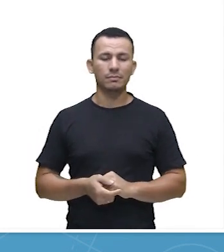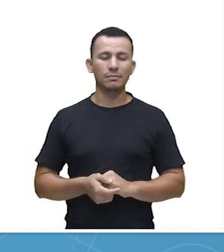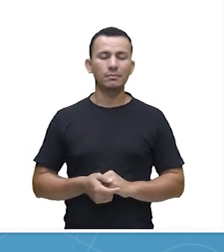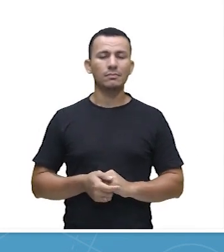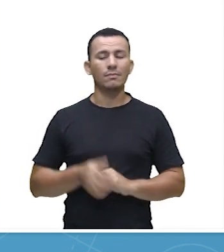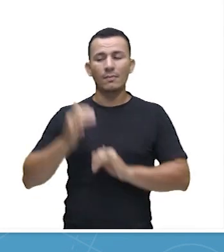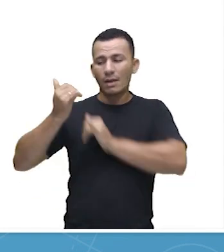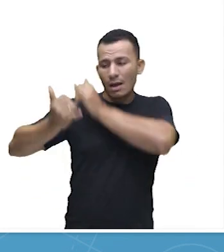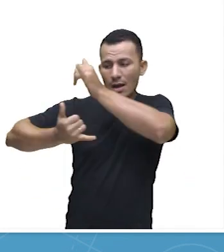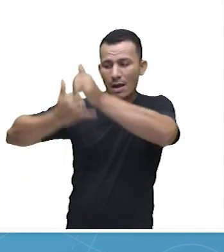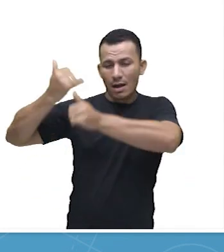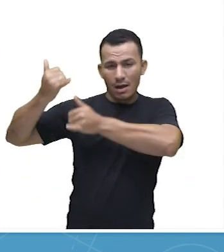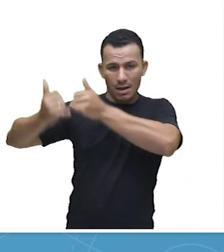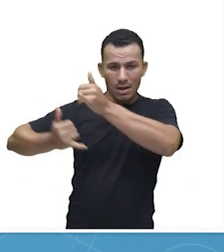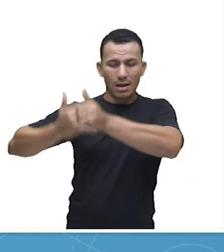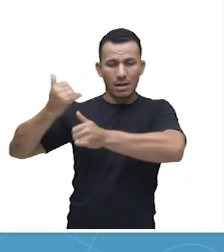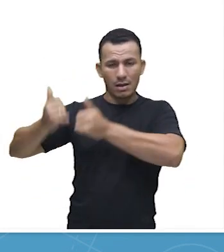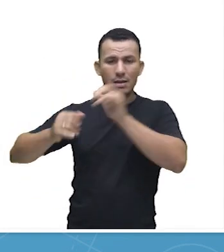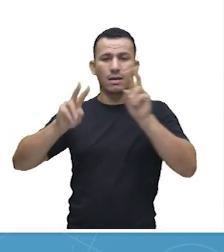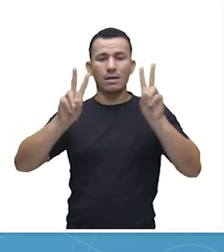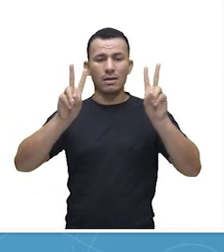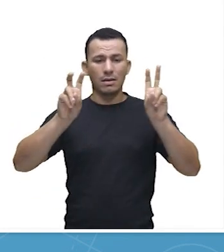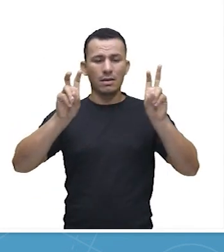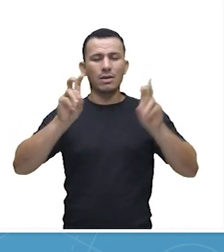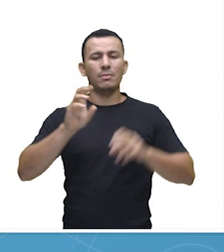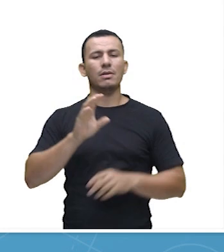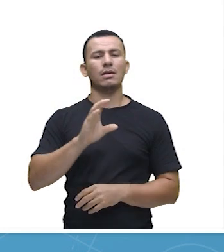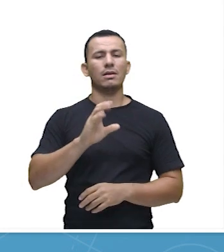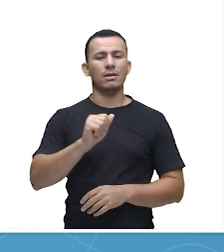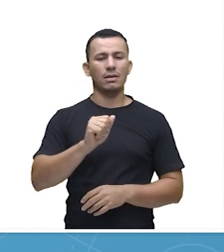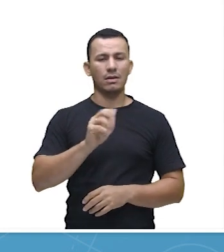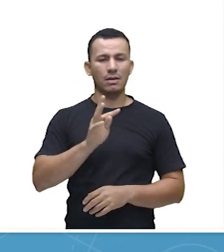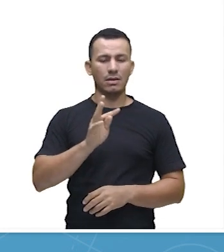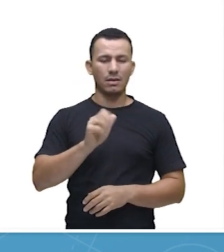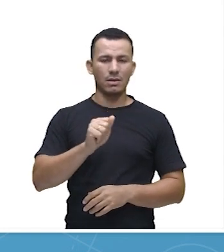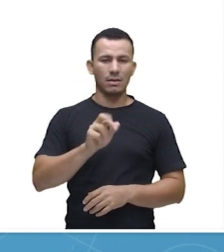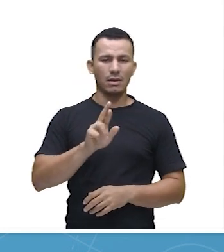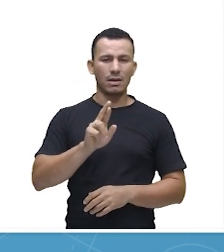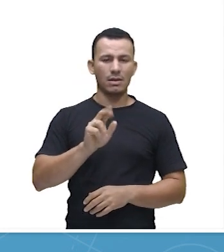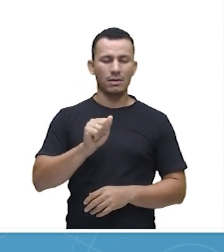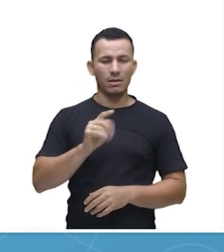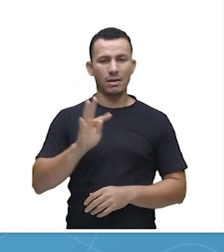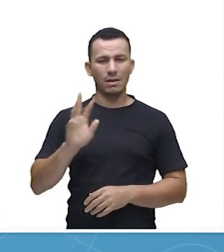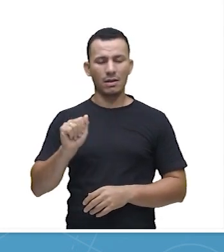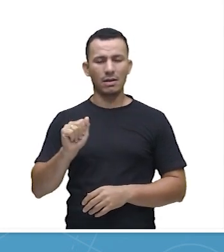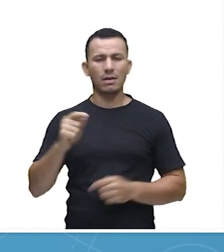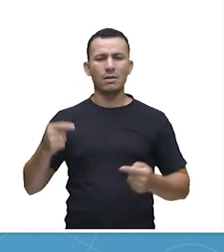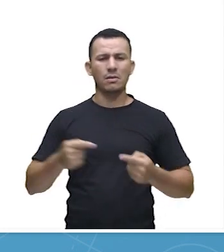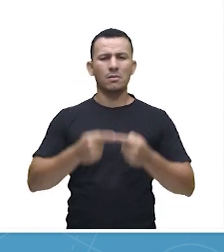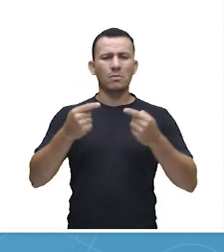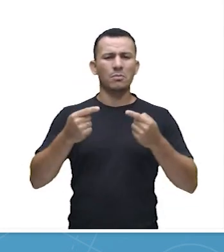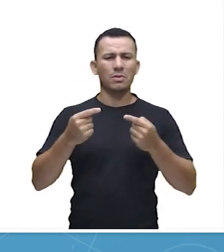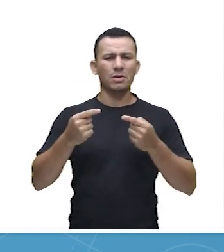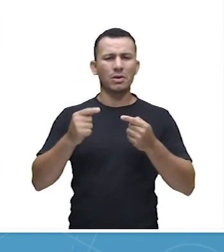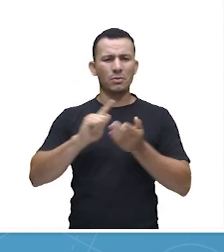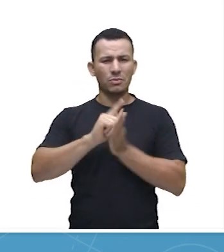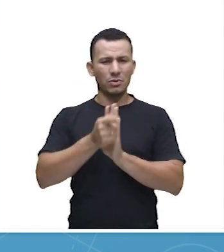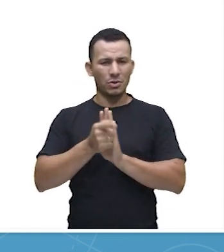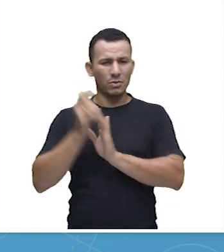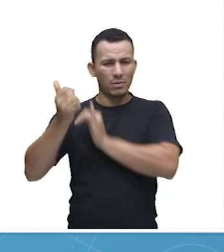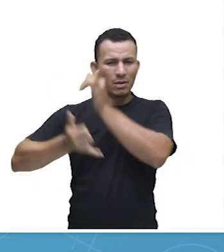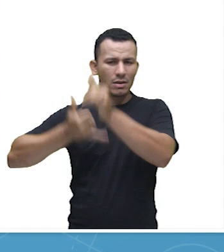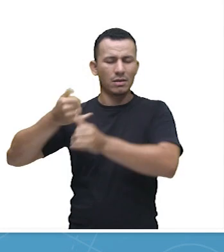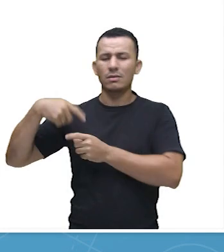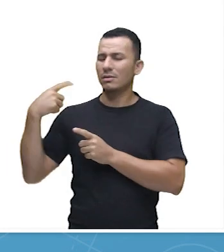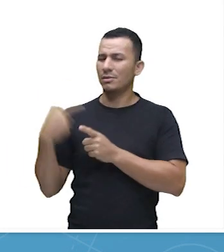das cataratas, né, e o texto chama assim, se enquadra no gênero lenda, por quê? Então, nessa questão, ele pergunta só sobre a lenda.